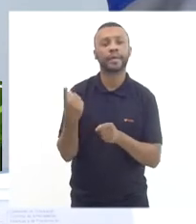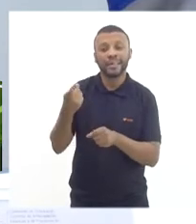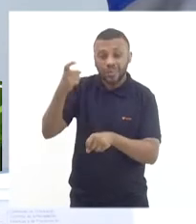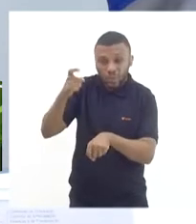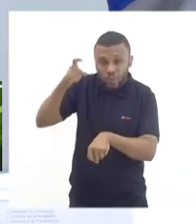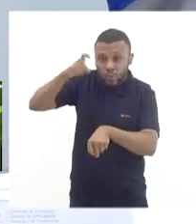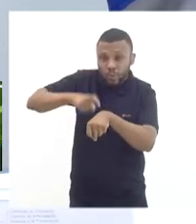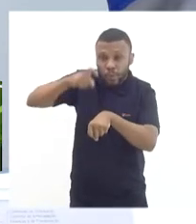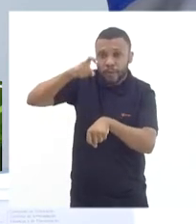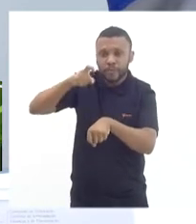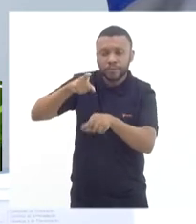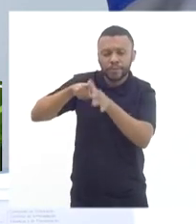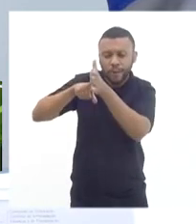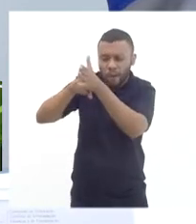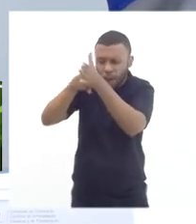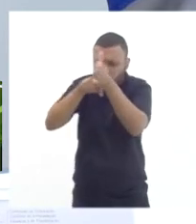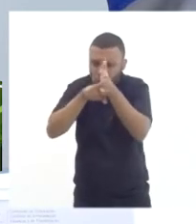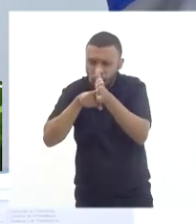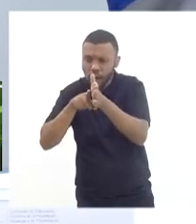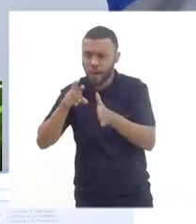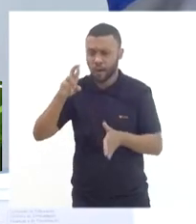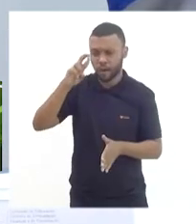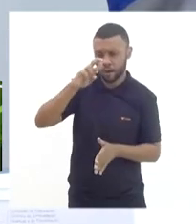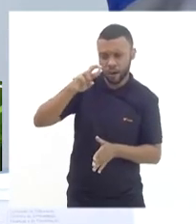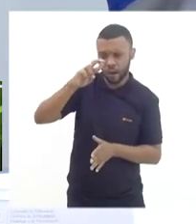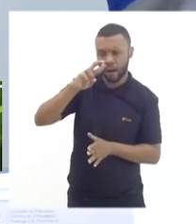de apurar responsabilidade,